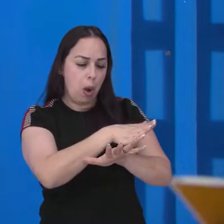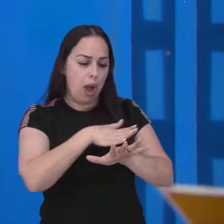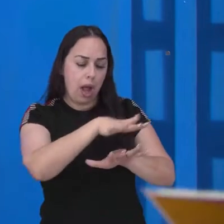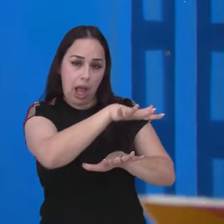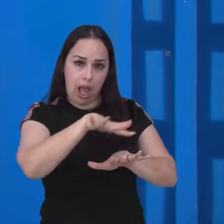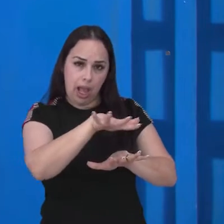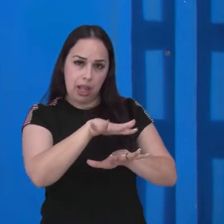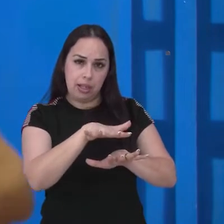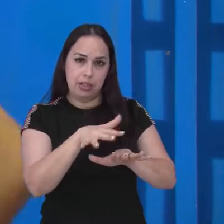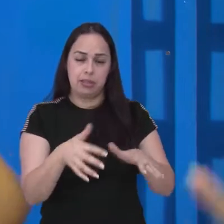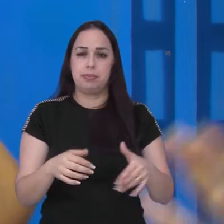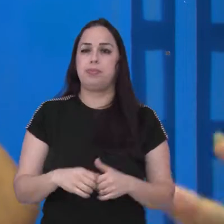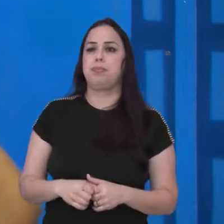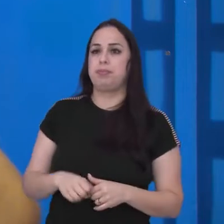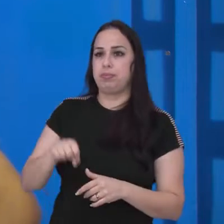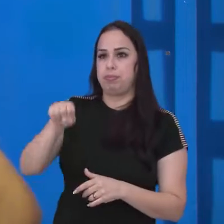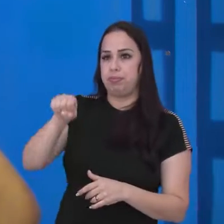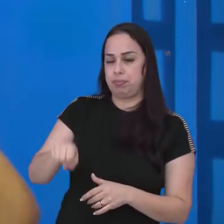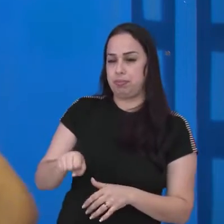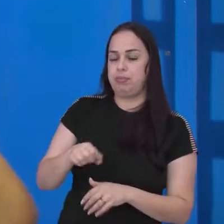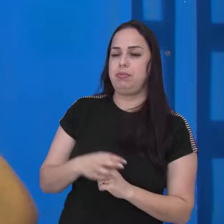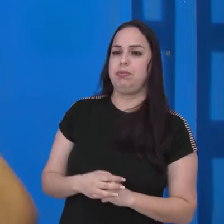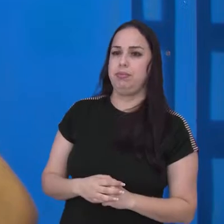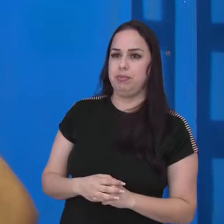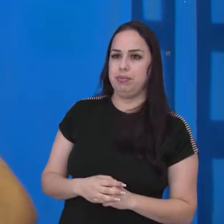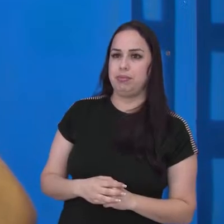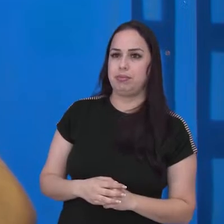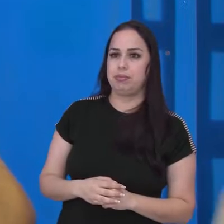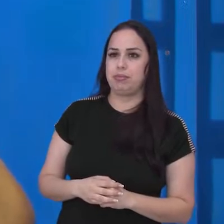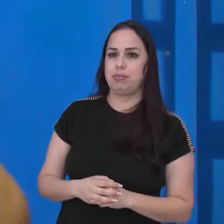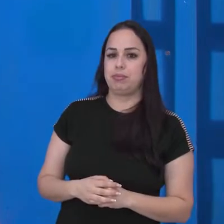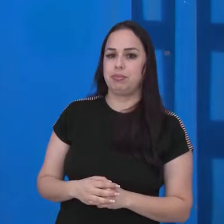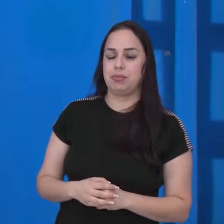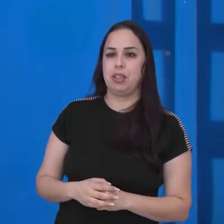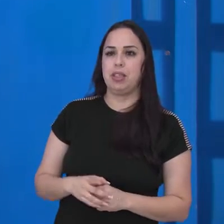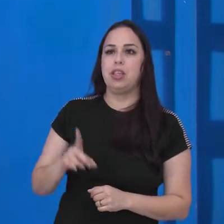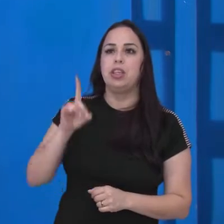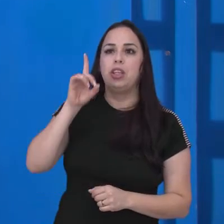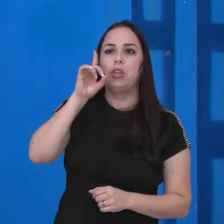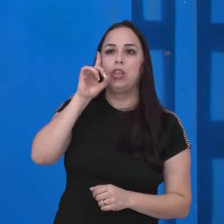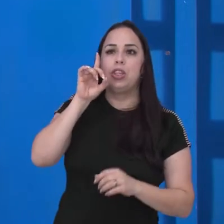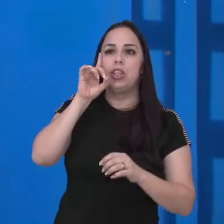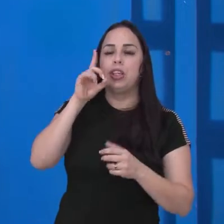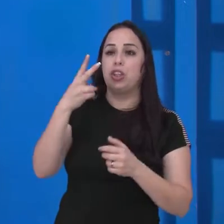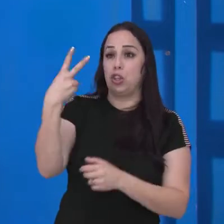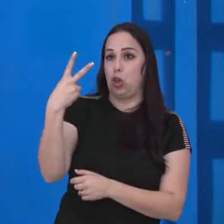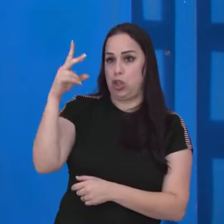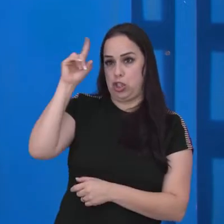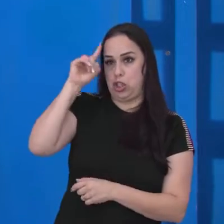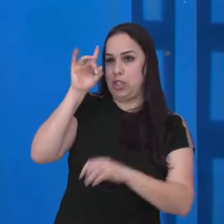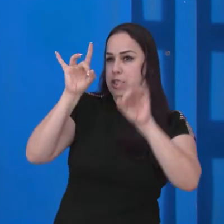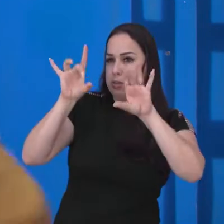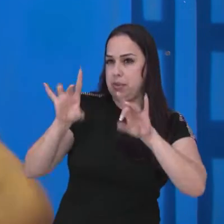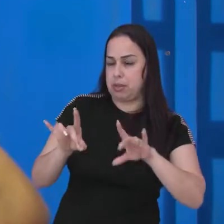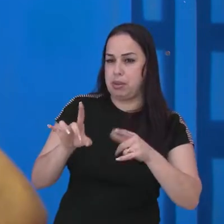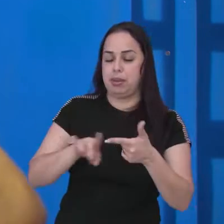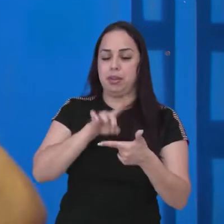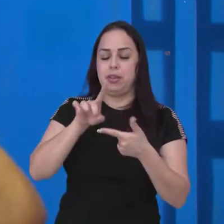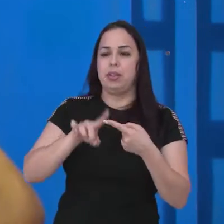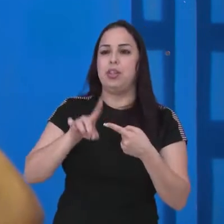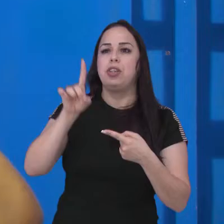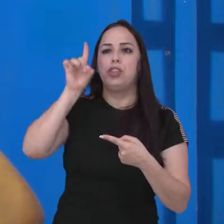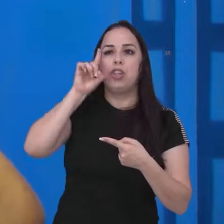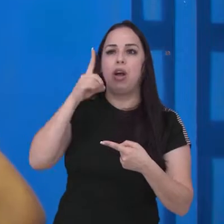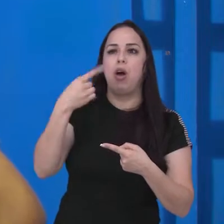explicar pra gente? Sim. O hip hop. E aí a gente tem 2 datas comemorativas da cultura hip hop, né?